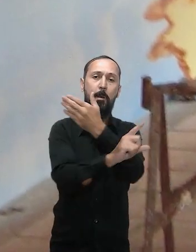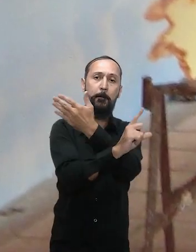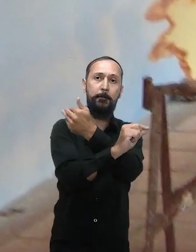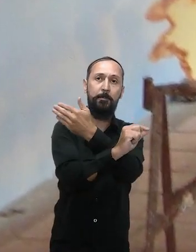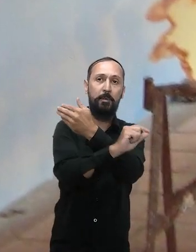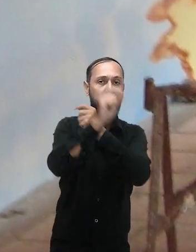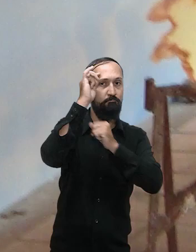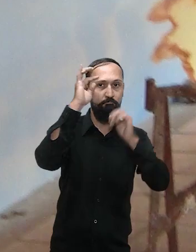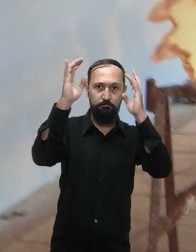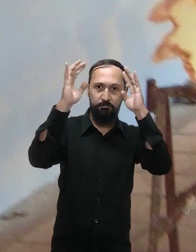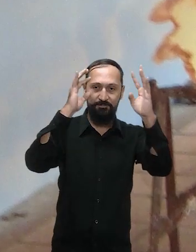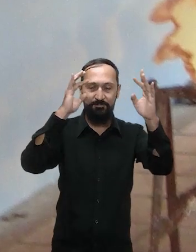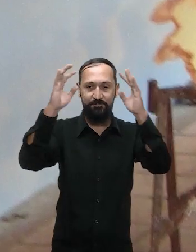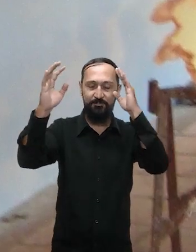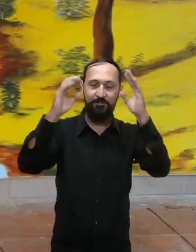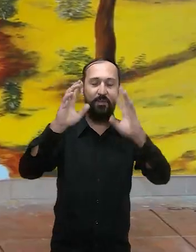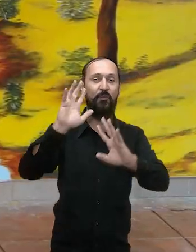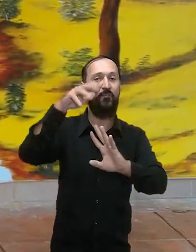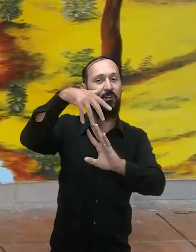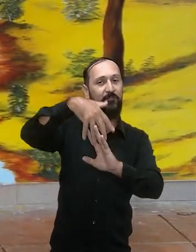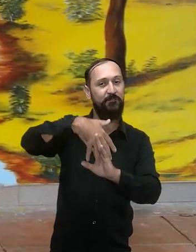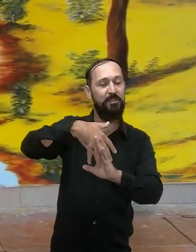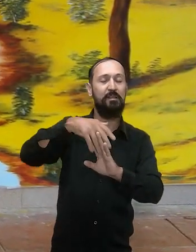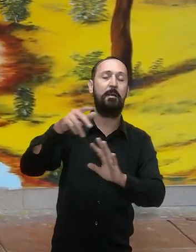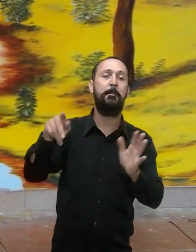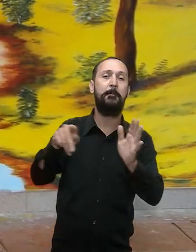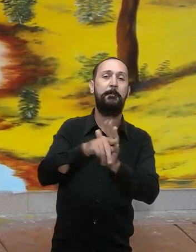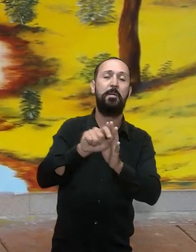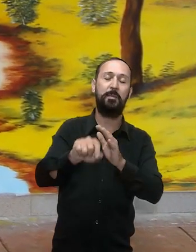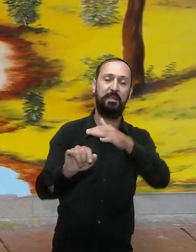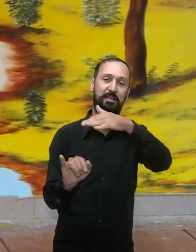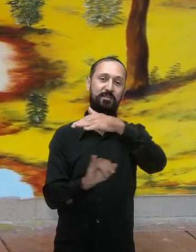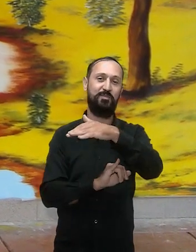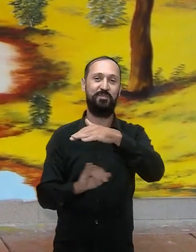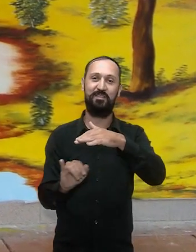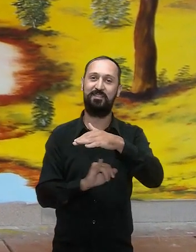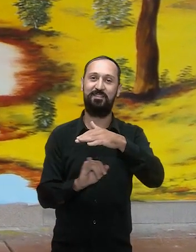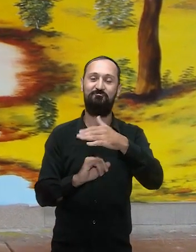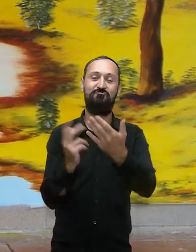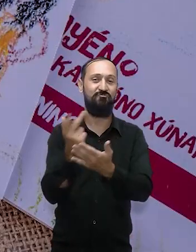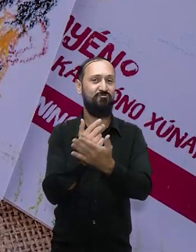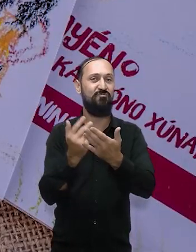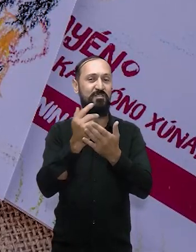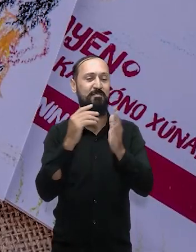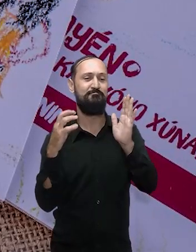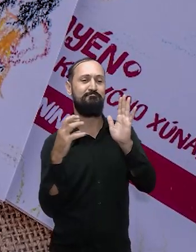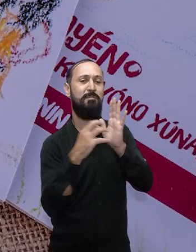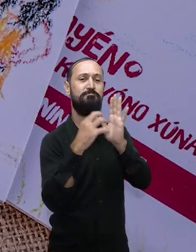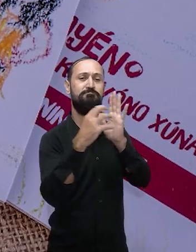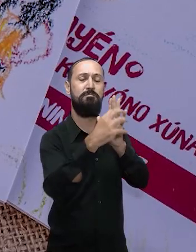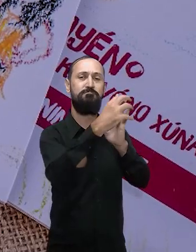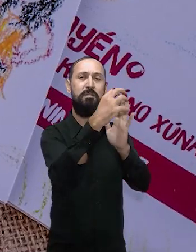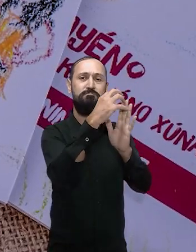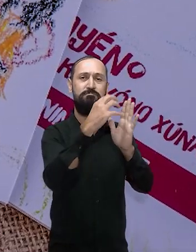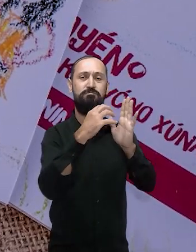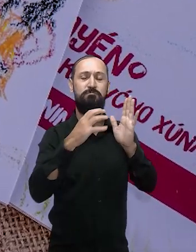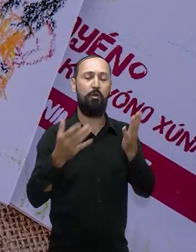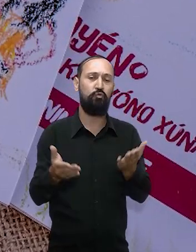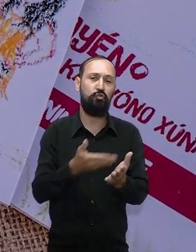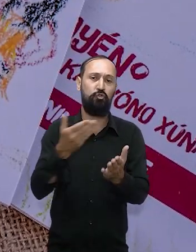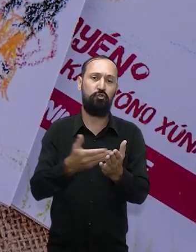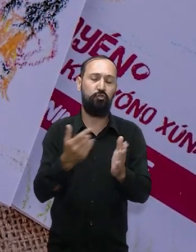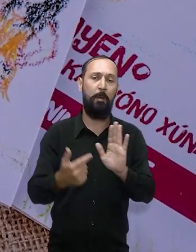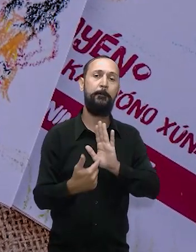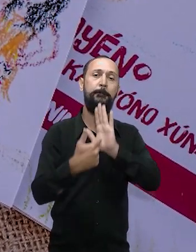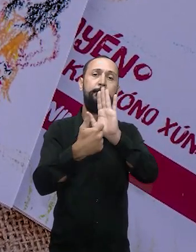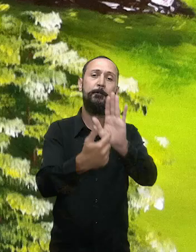Pantanal Imaginário da UFMS, num dos corredores centrais da instituição. Os desenhos estampados nas capas de uma